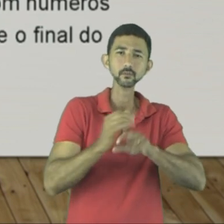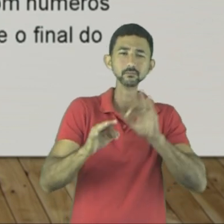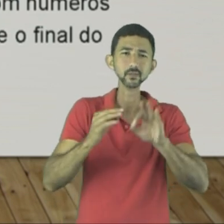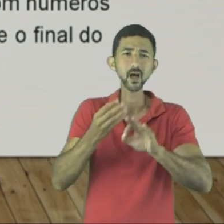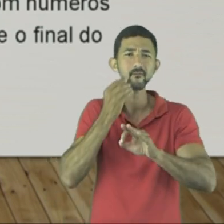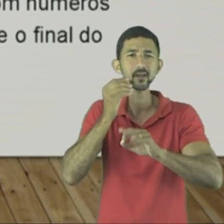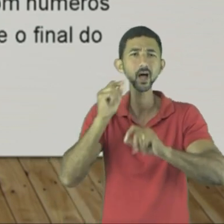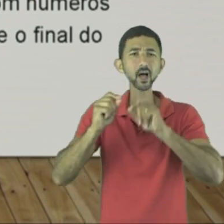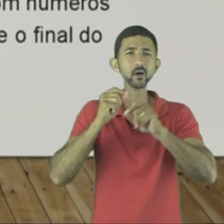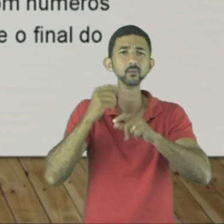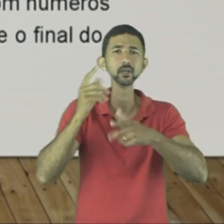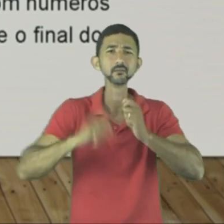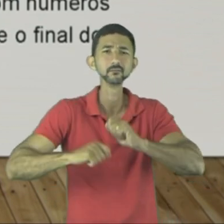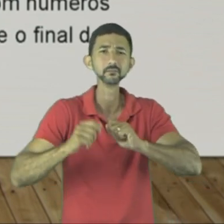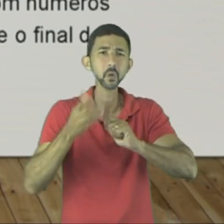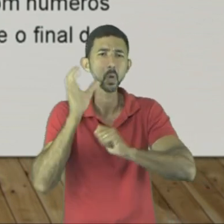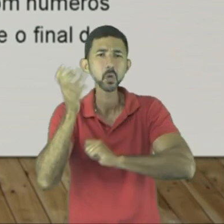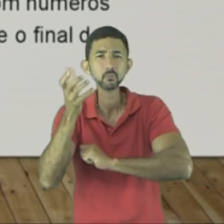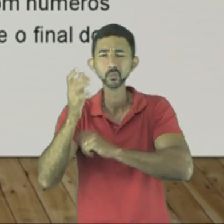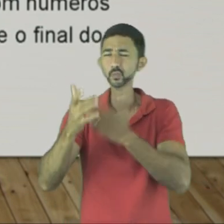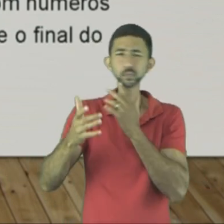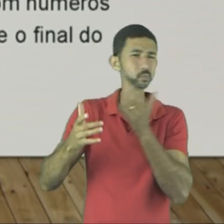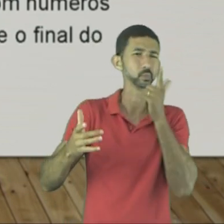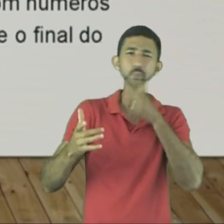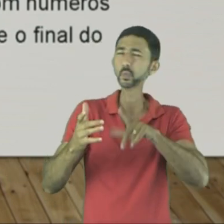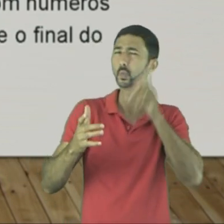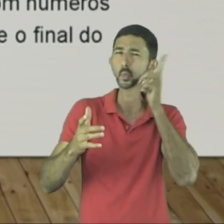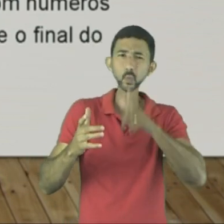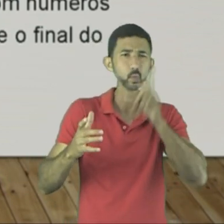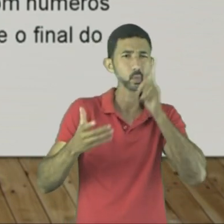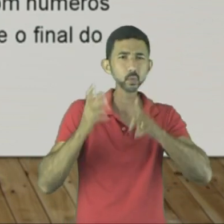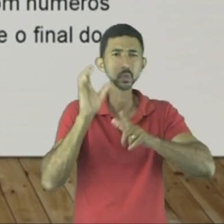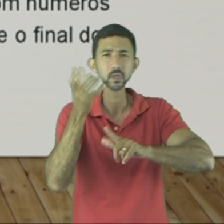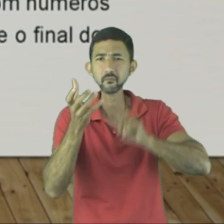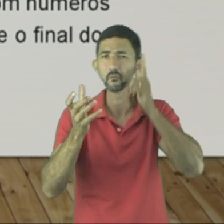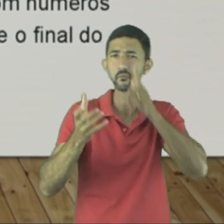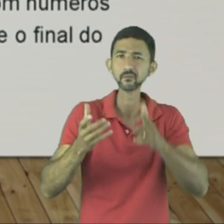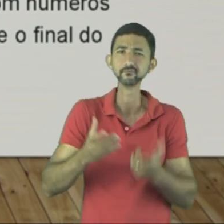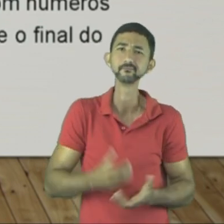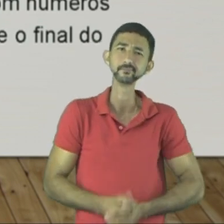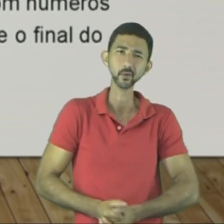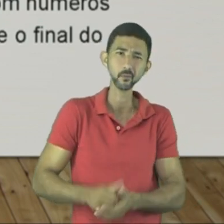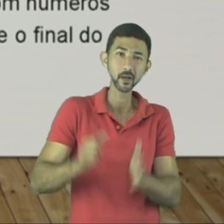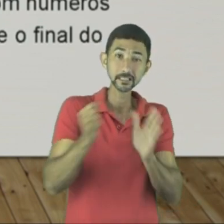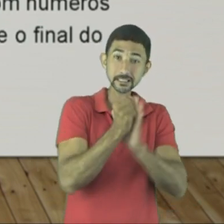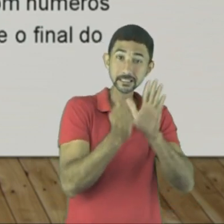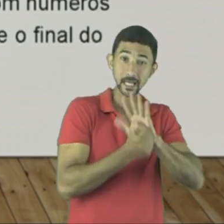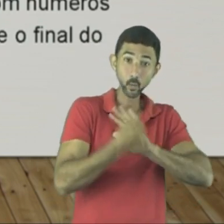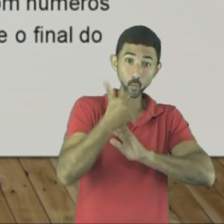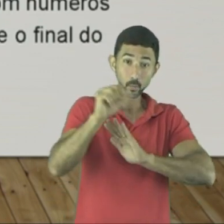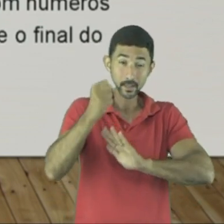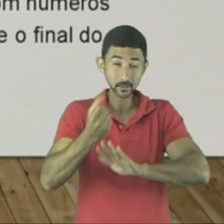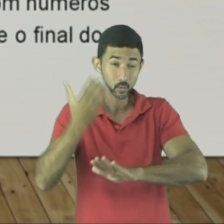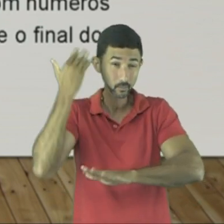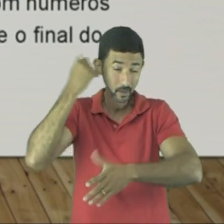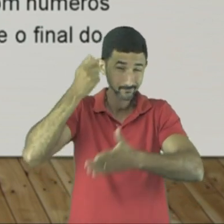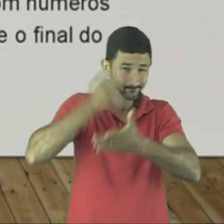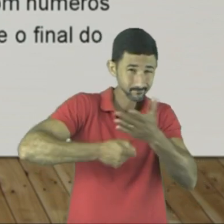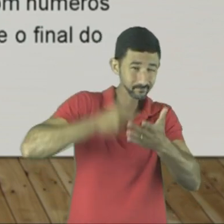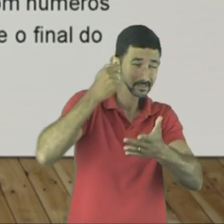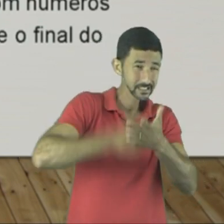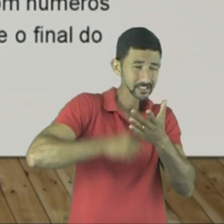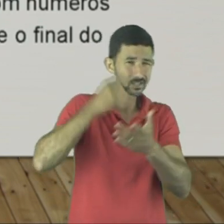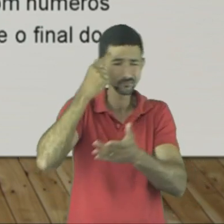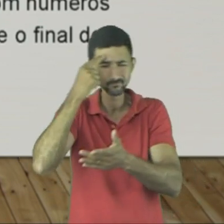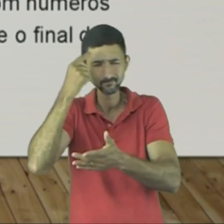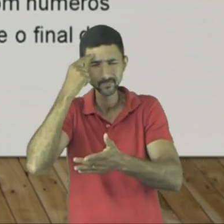fraca, que estava sem solução desde o final do século XVIII. Olha só, então ele teve uma